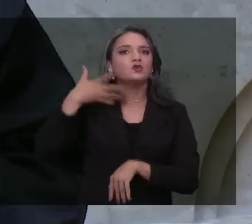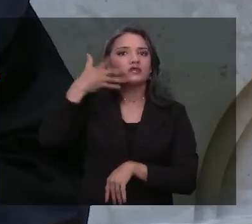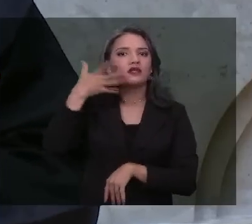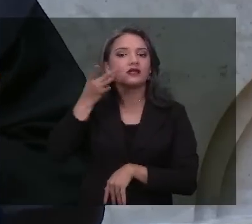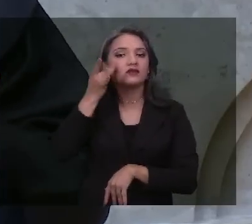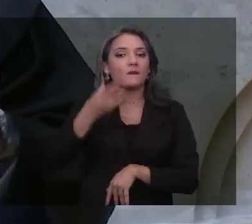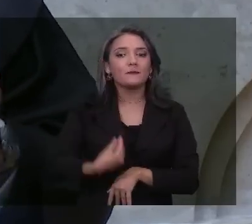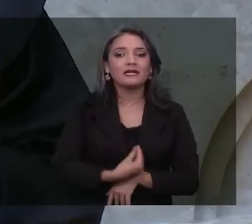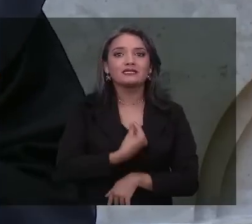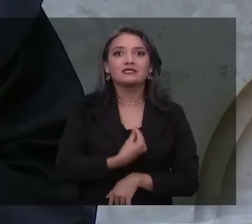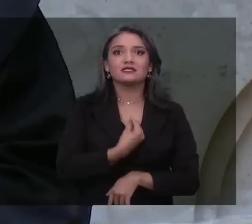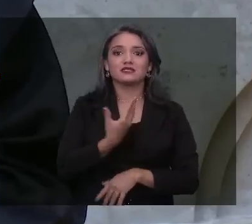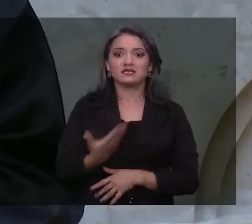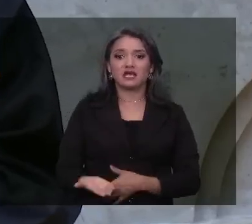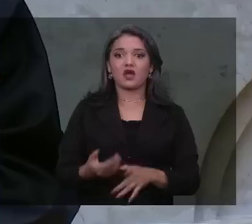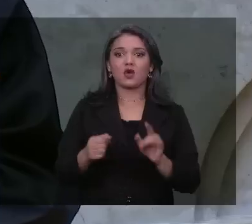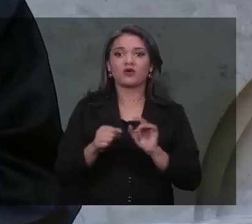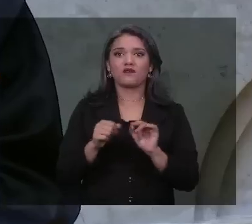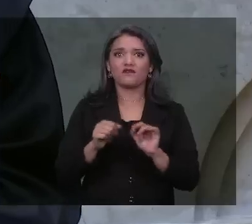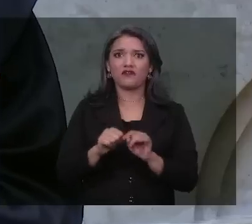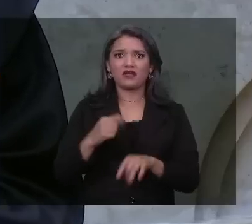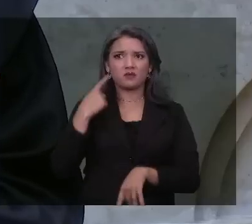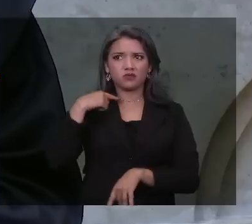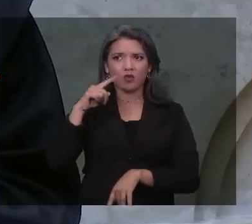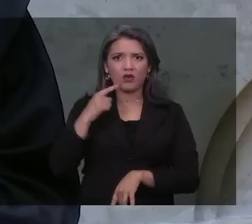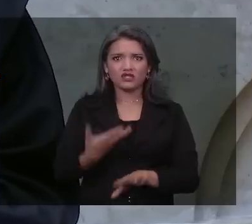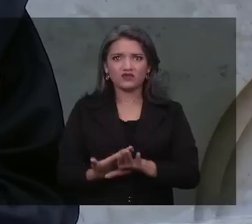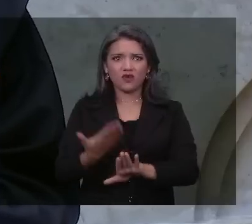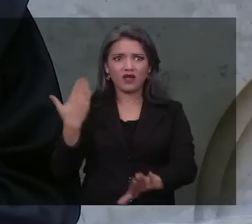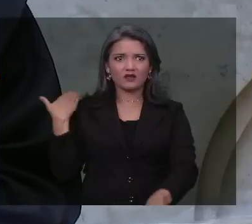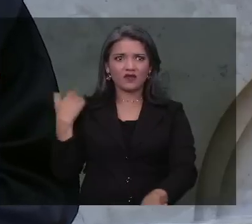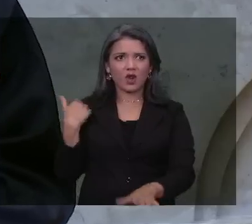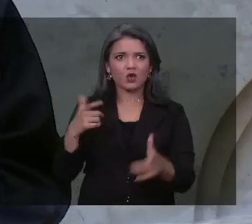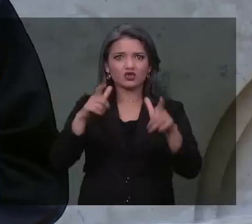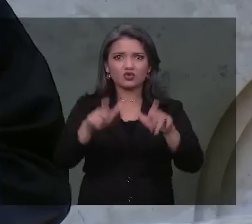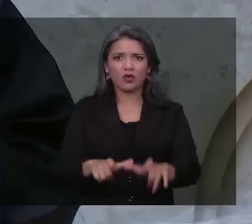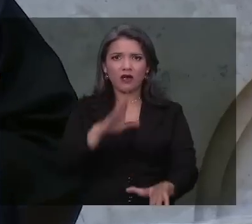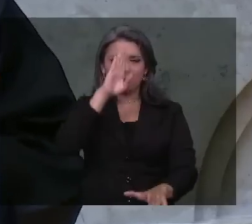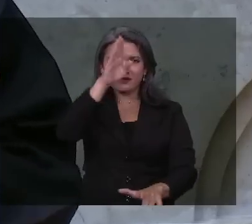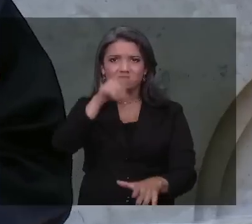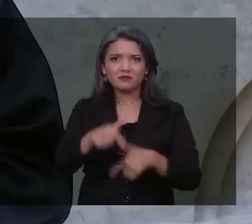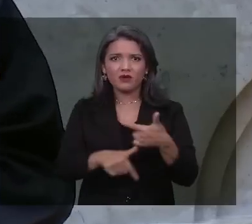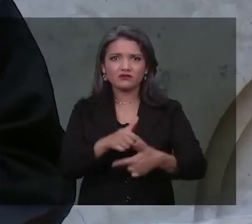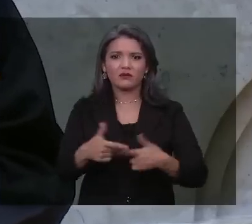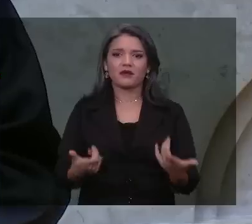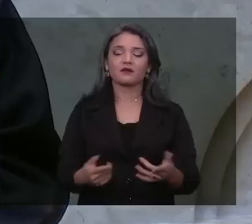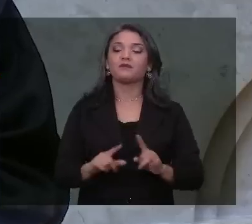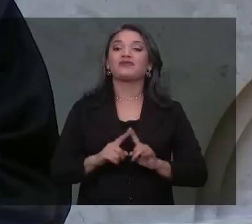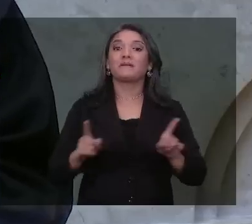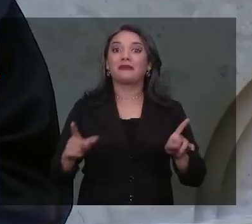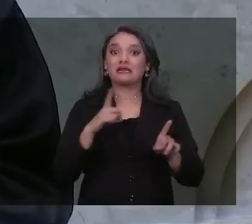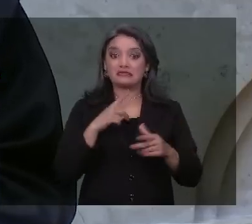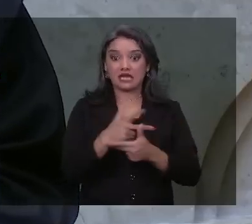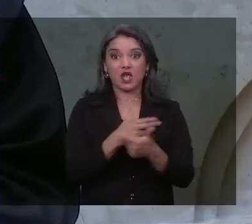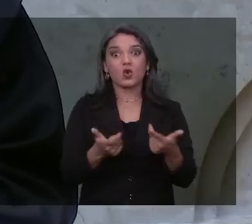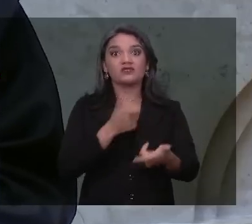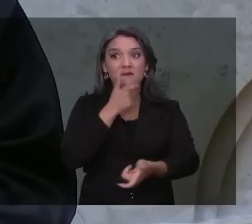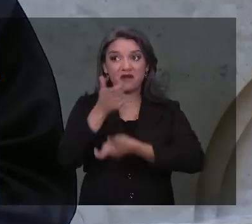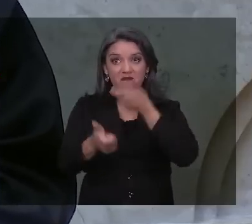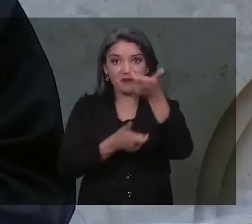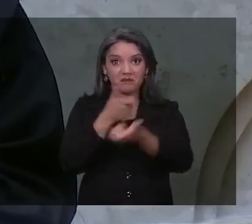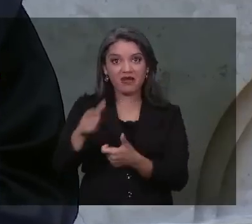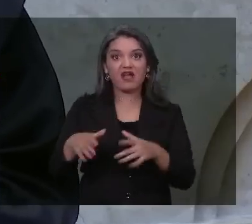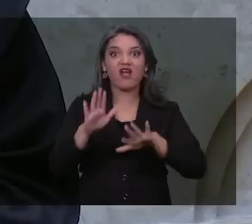o advogado do solo sagrado de sua atuação. Mas chegam a agressões verbais e